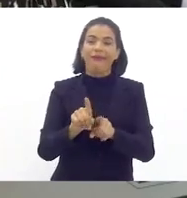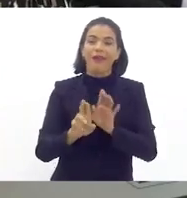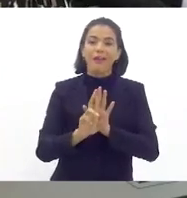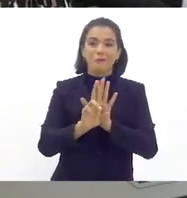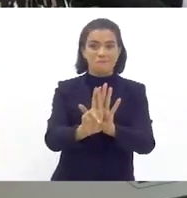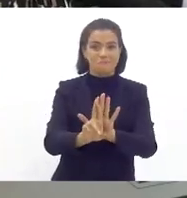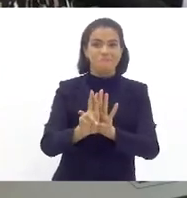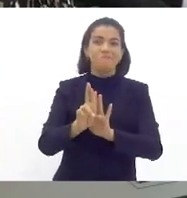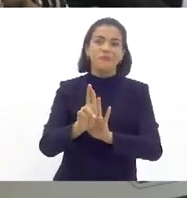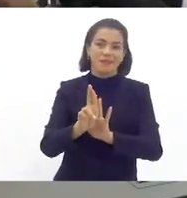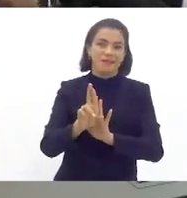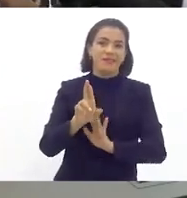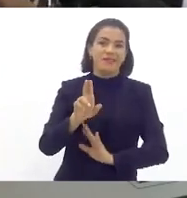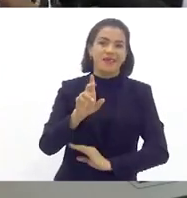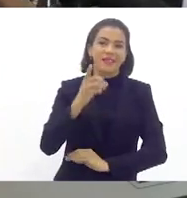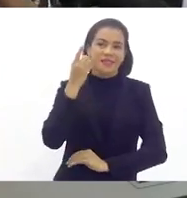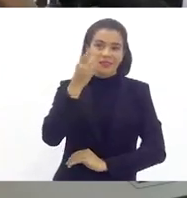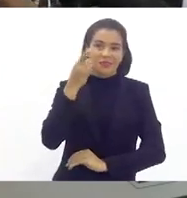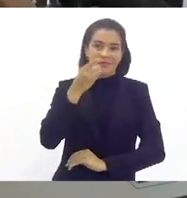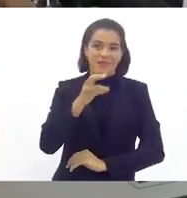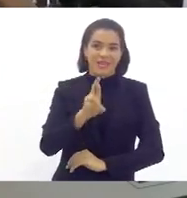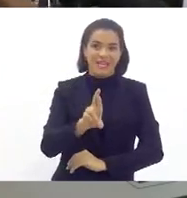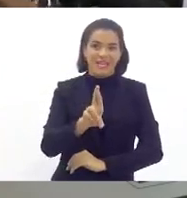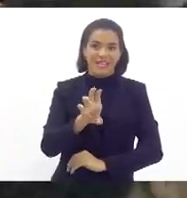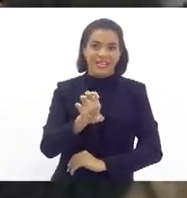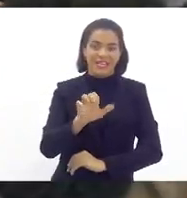que está aqui acompanhando também. Salve de palmas.